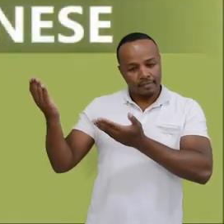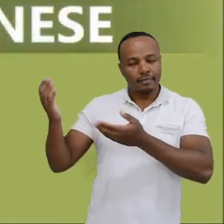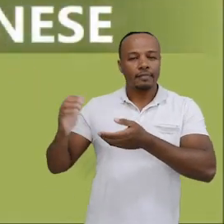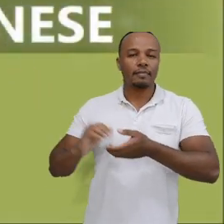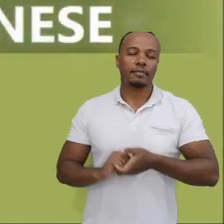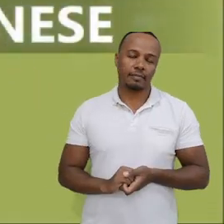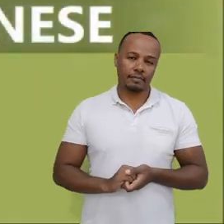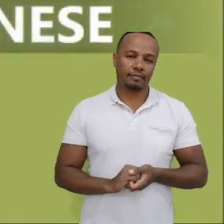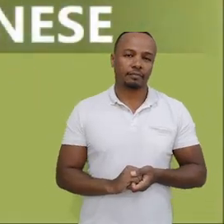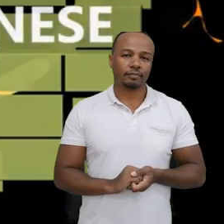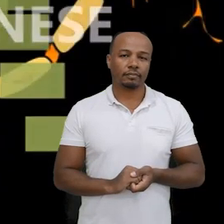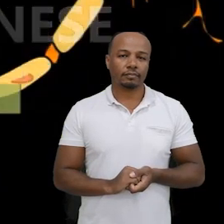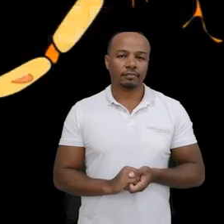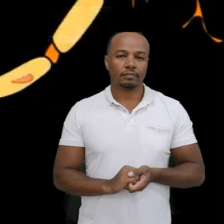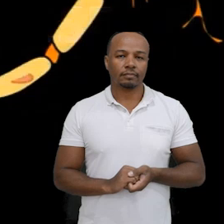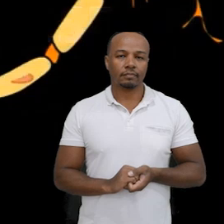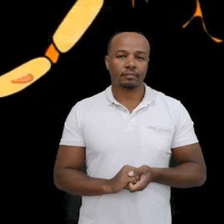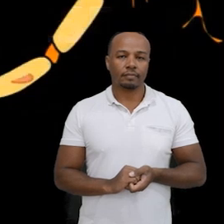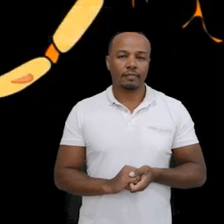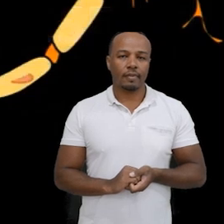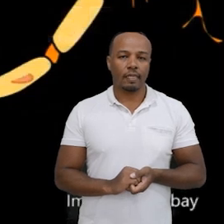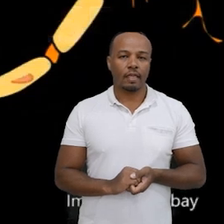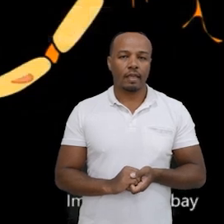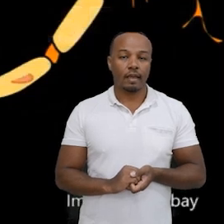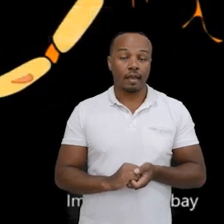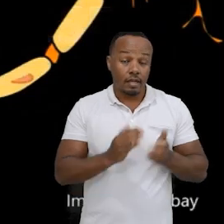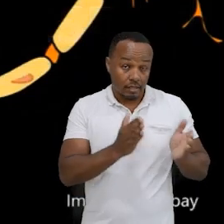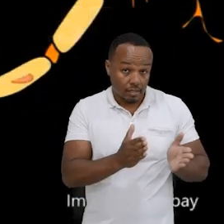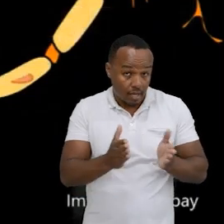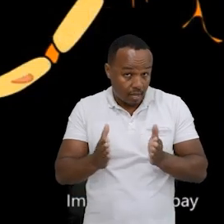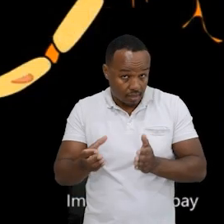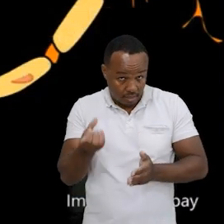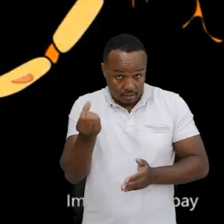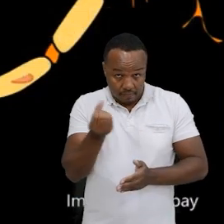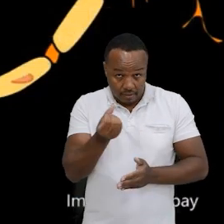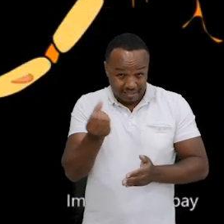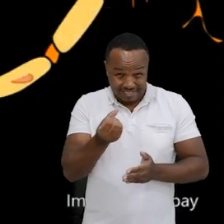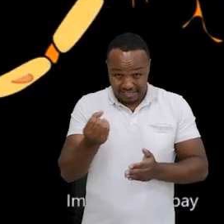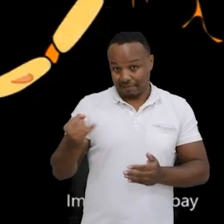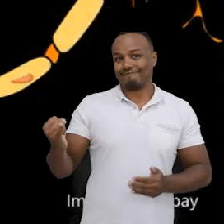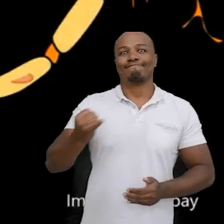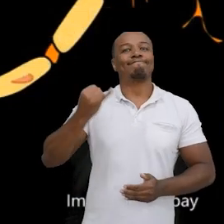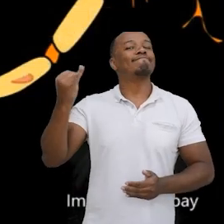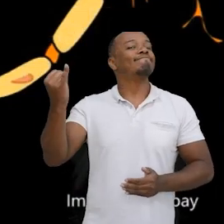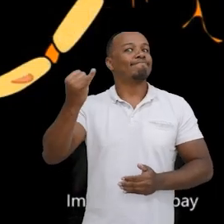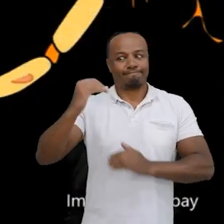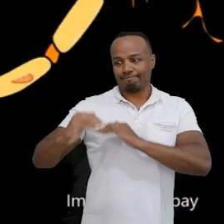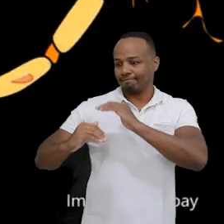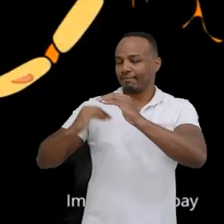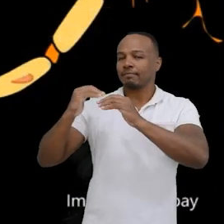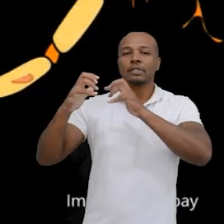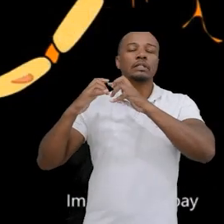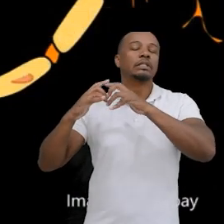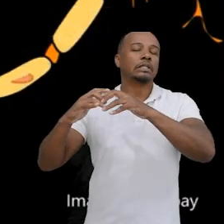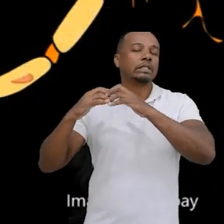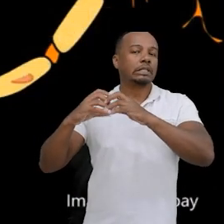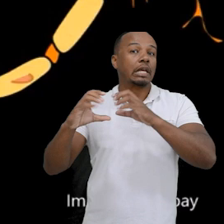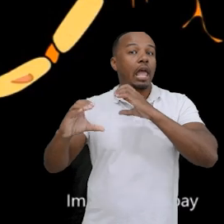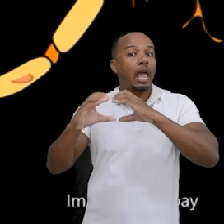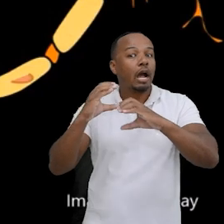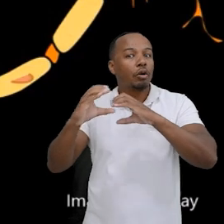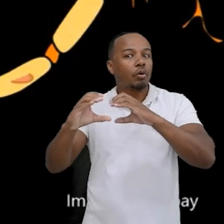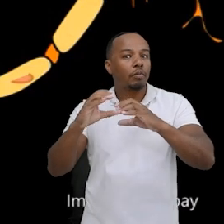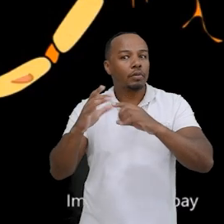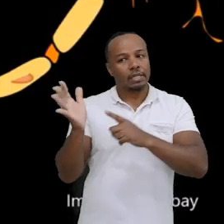Chegamos à sexta etapa do neurodesenvolvimento, a sinaptogênese. A sinaptogênese é uma